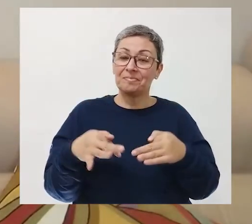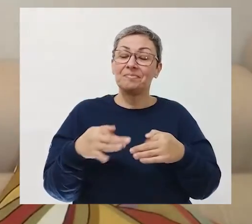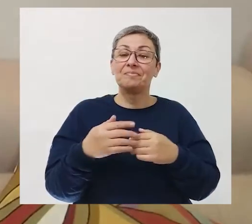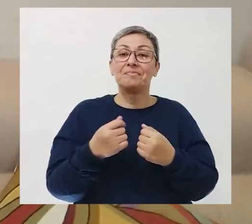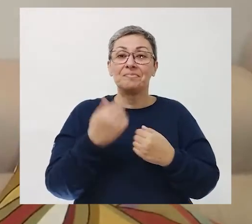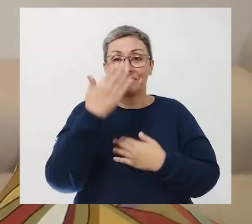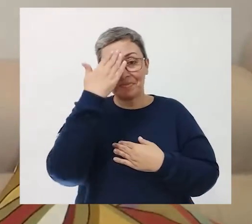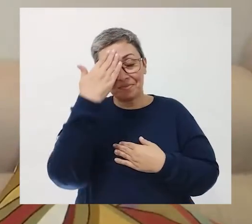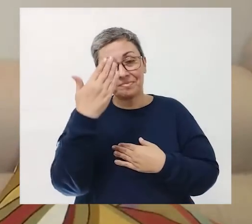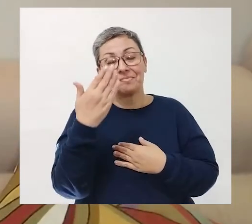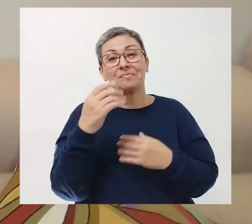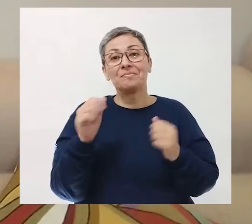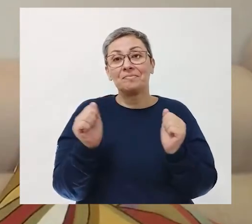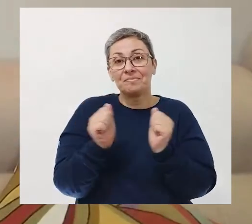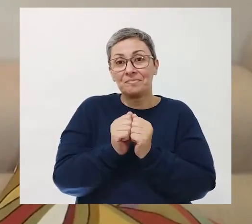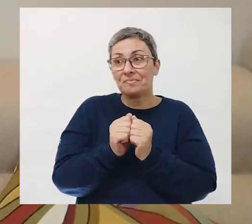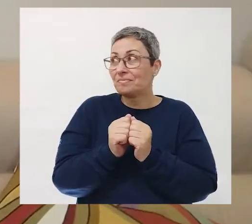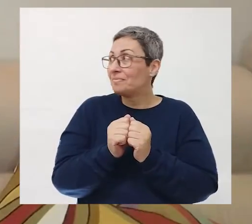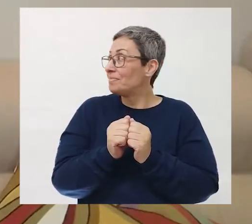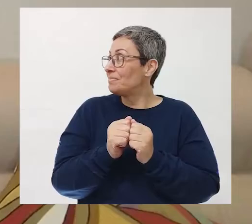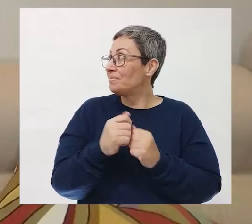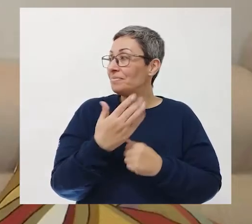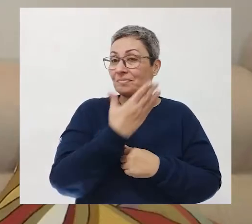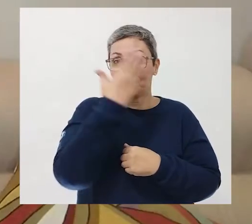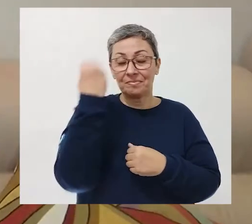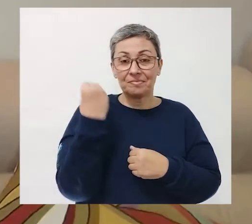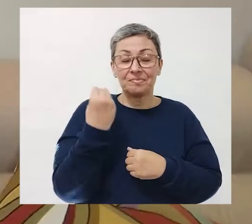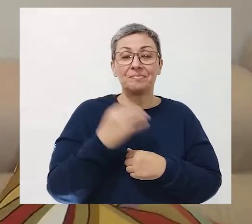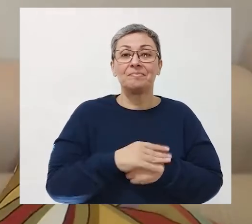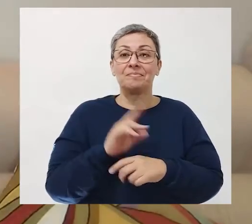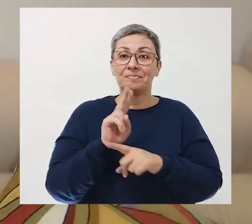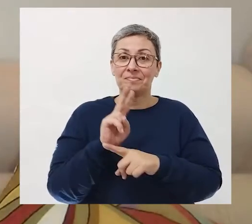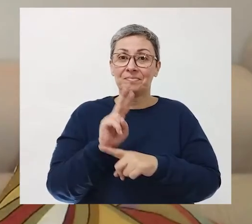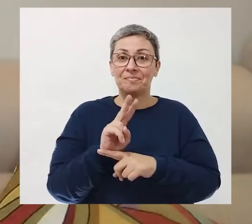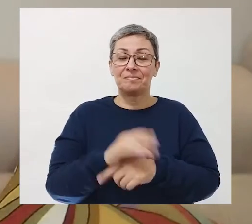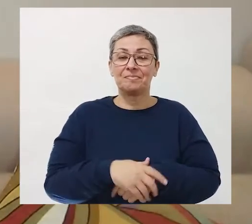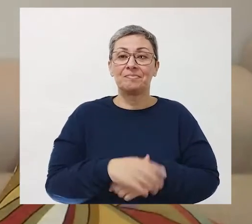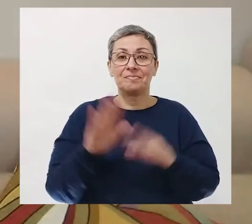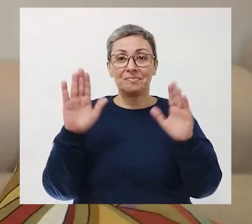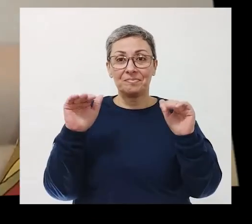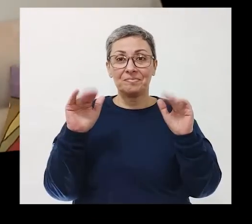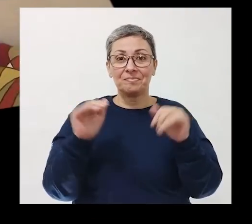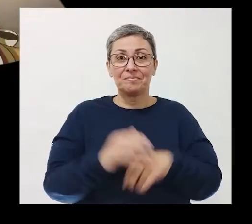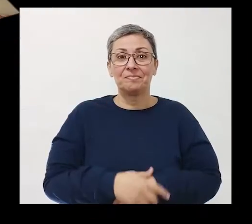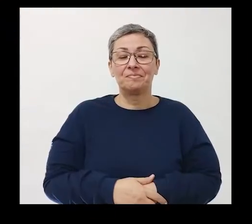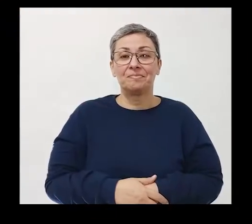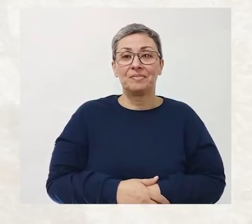Obrigada pela companhia e não se esqueçam, cuidem-se. Tchau, tchau!